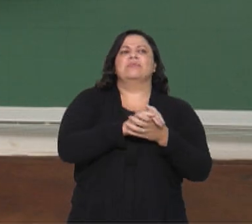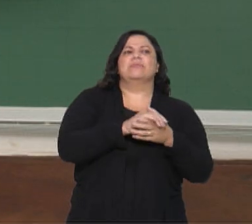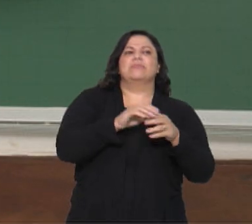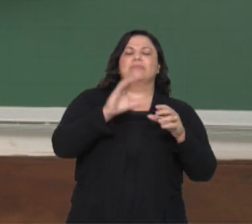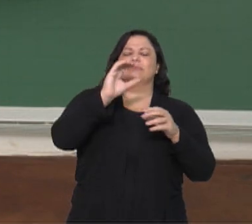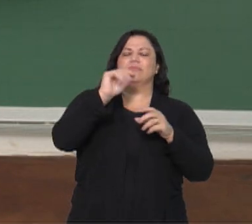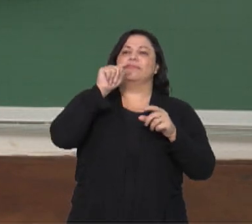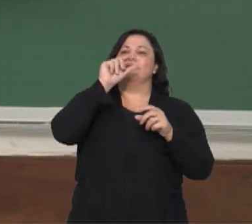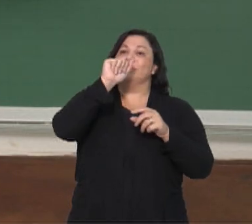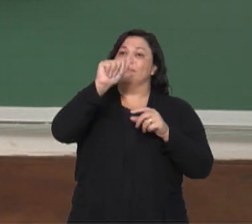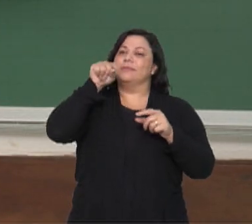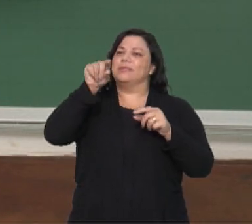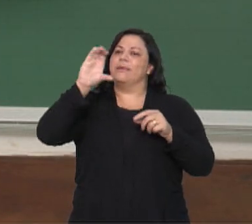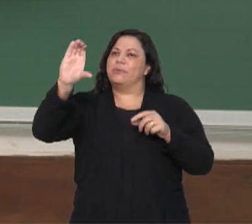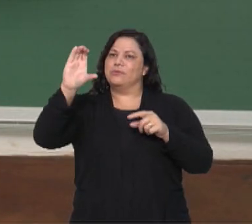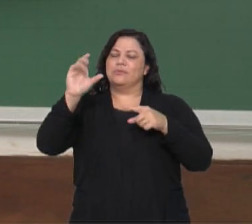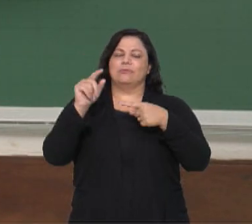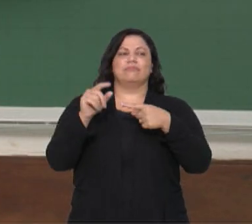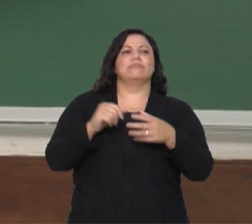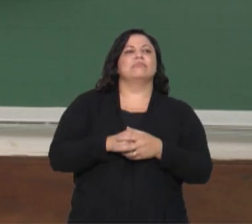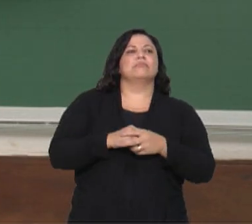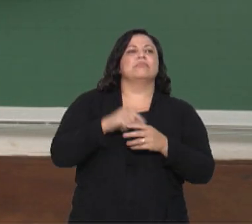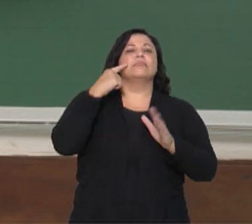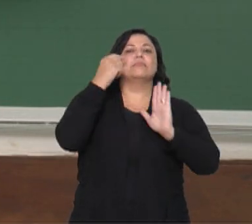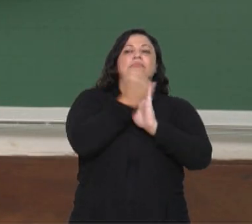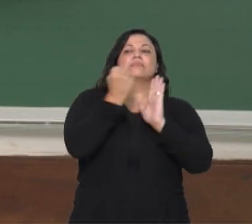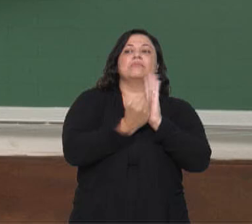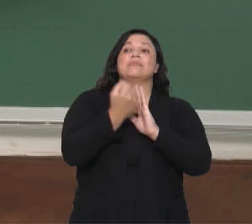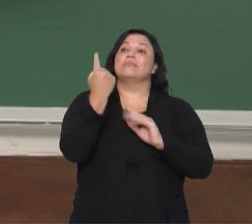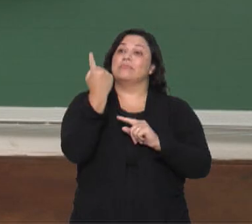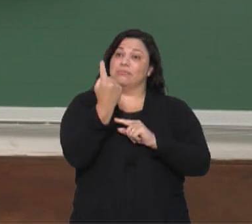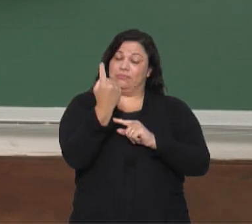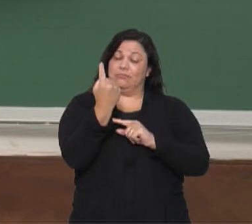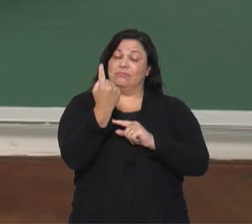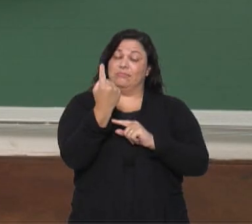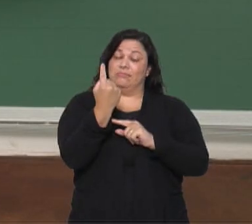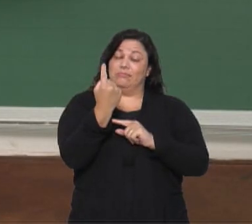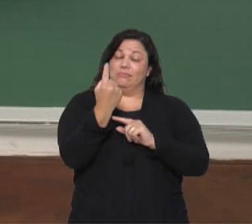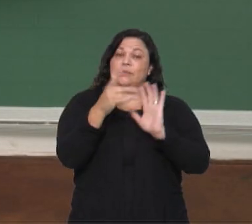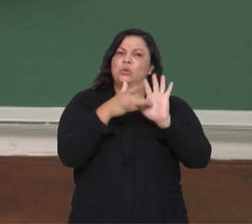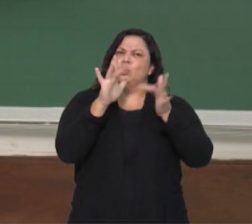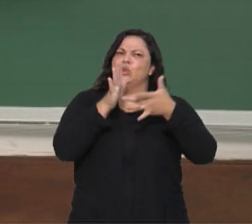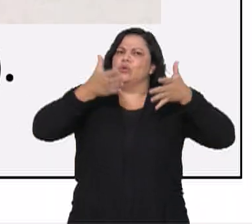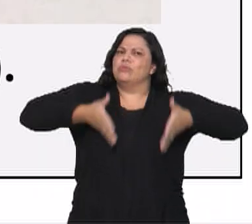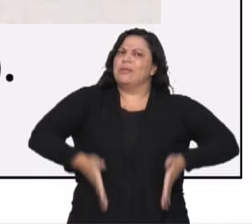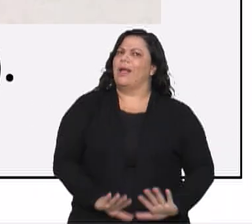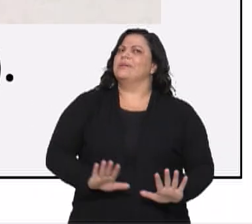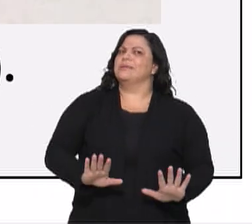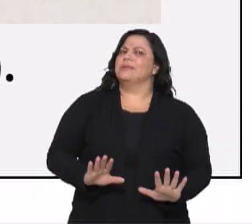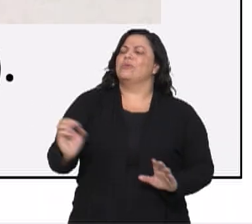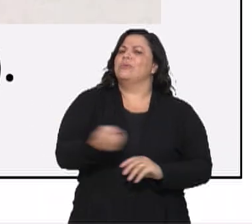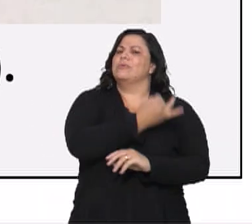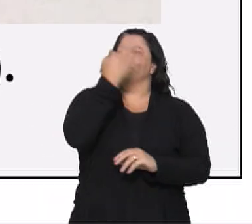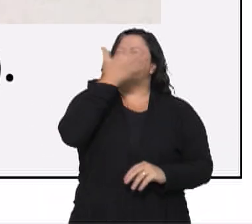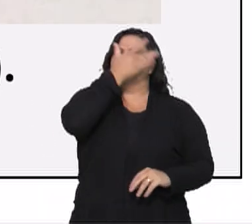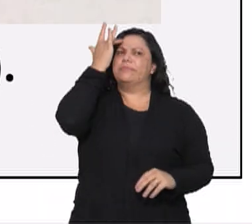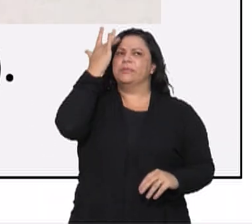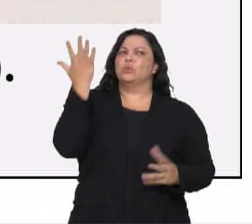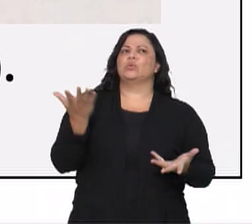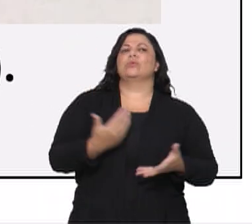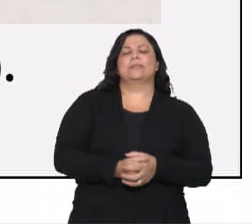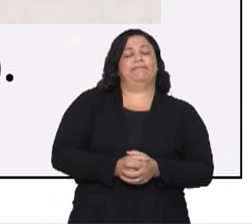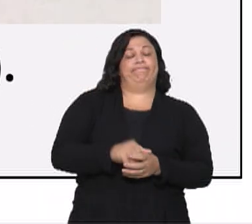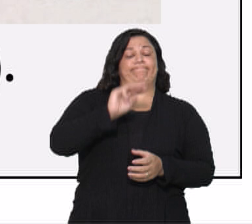Cristo. Olhe no século I, no século de Jesus Cristo, quando Jesus Cristo nasceu, quantas pessoas tinha no planeta?